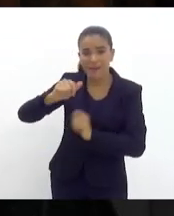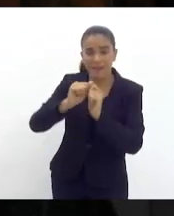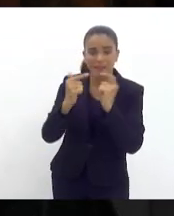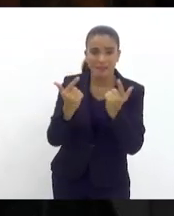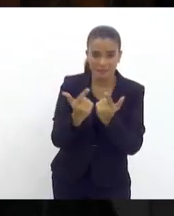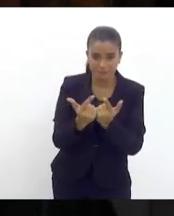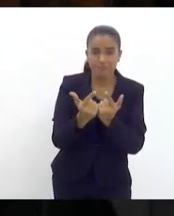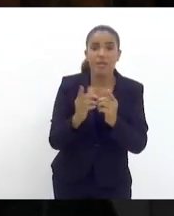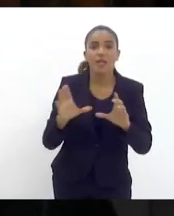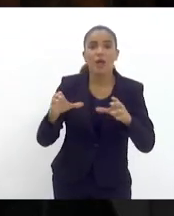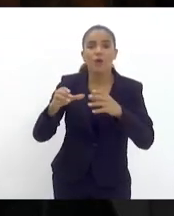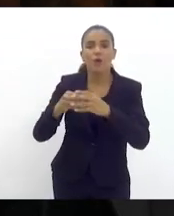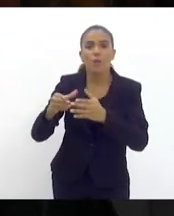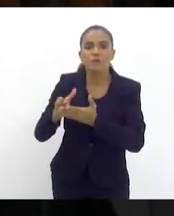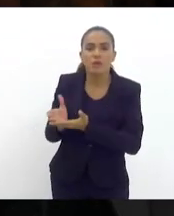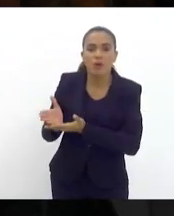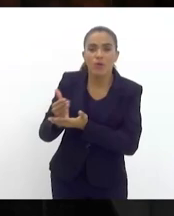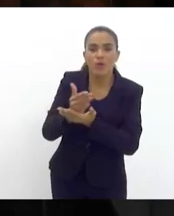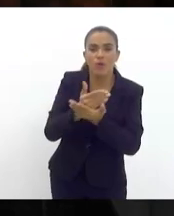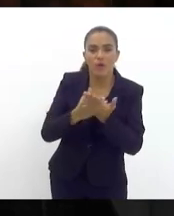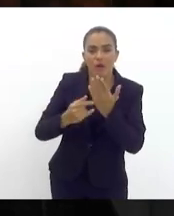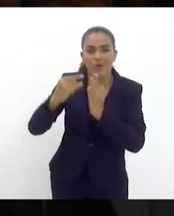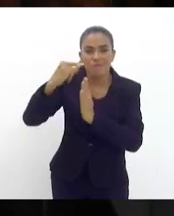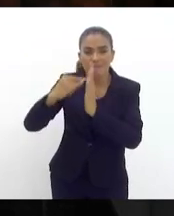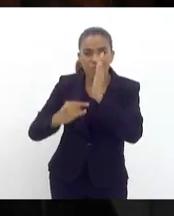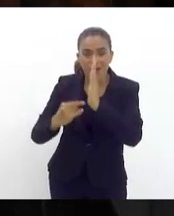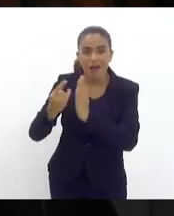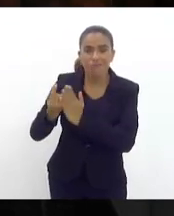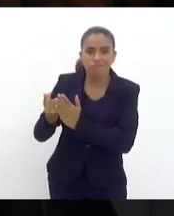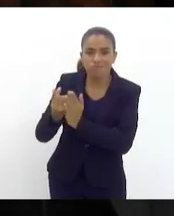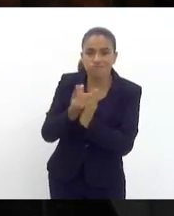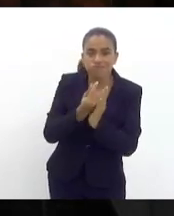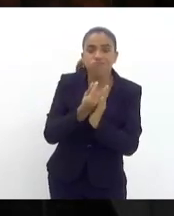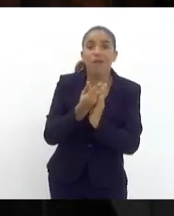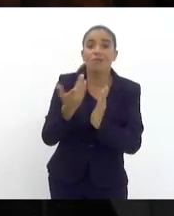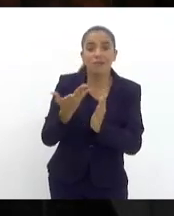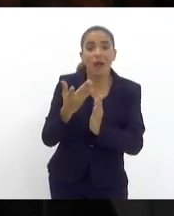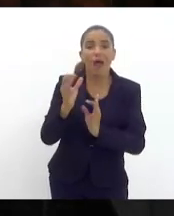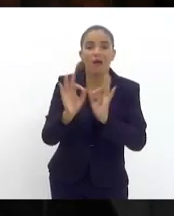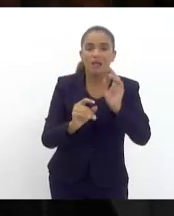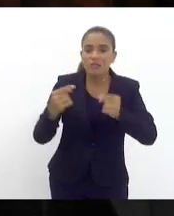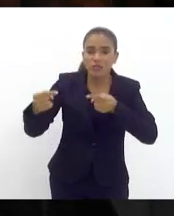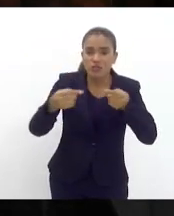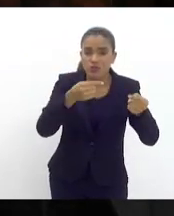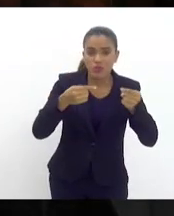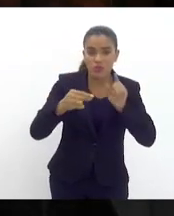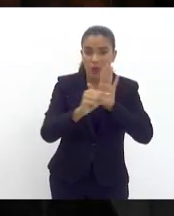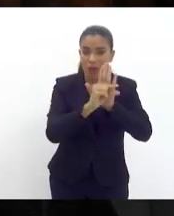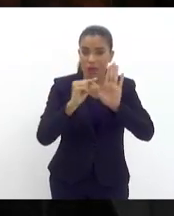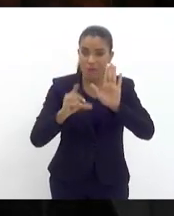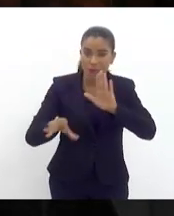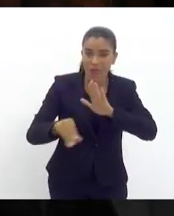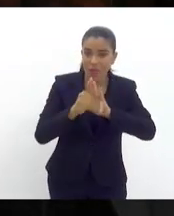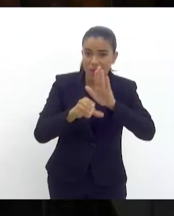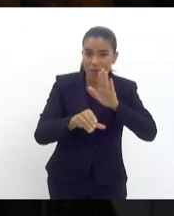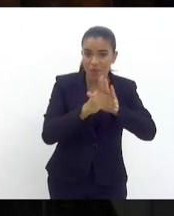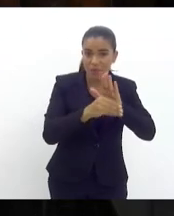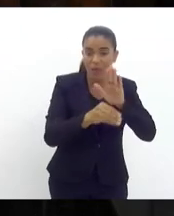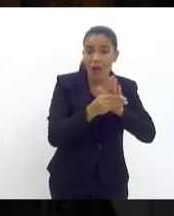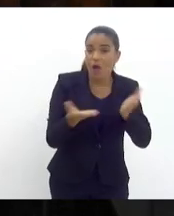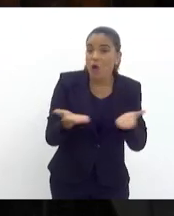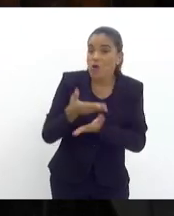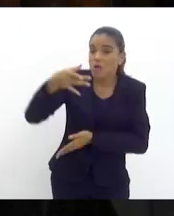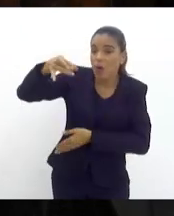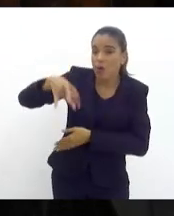orçamento para o recebimento de emendas Aliás hoje é o último dia